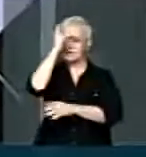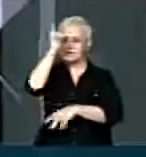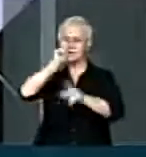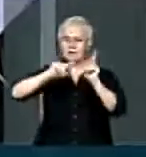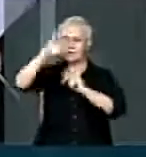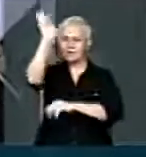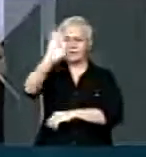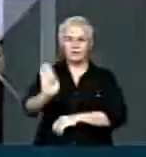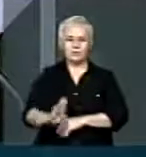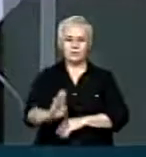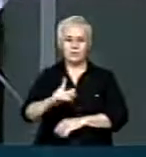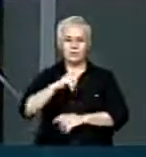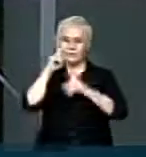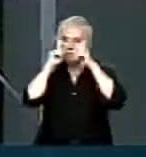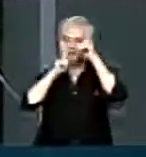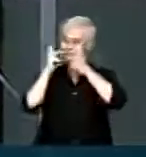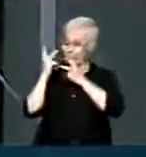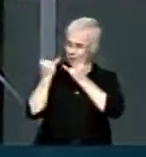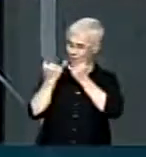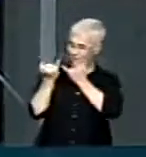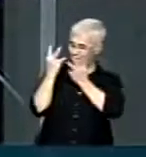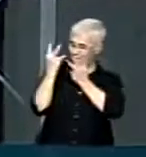meu, que vieram